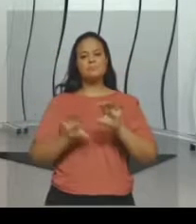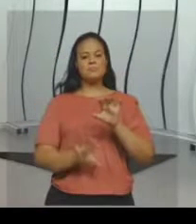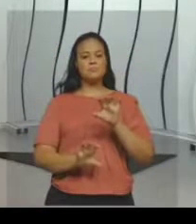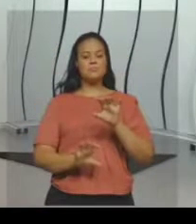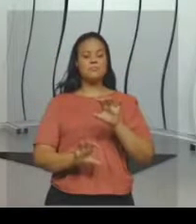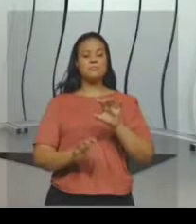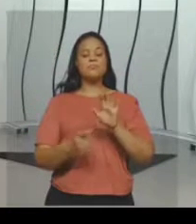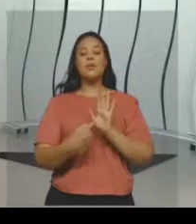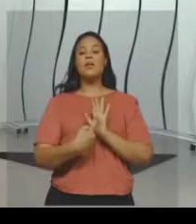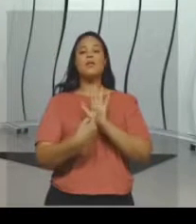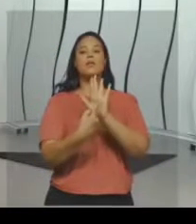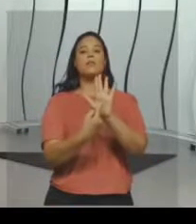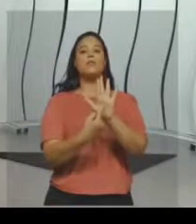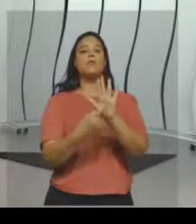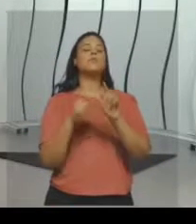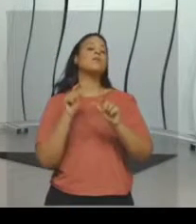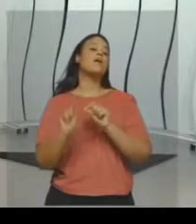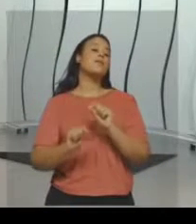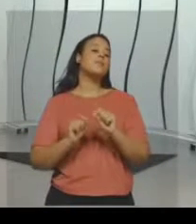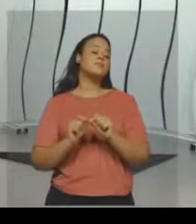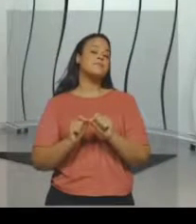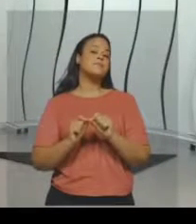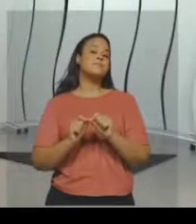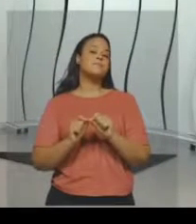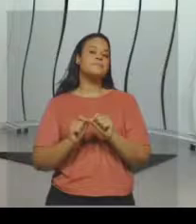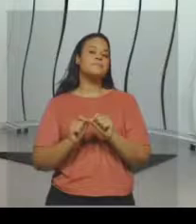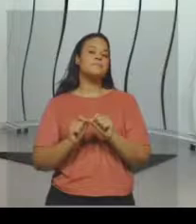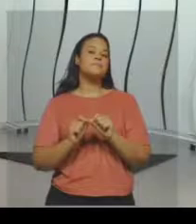que nos mostra eucariotos,